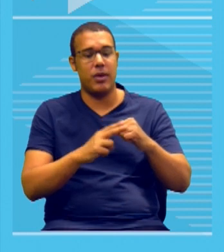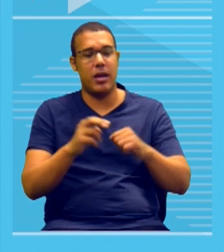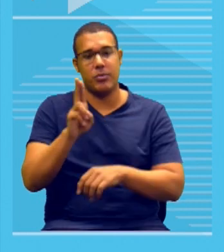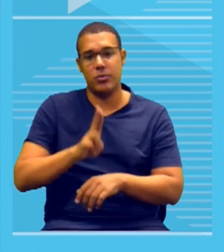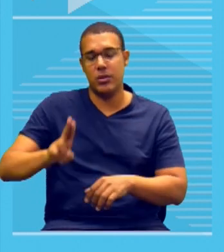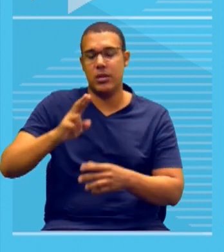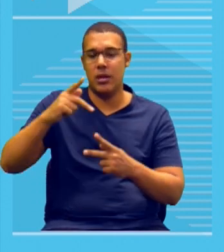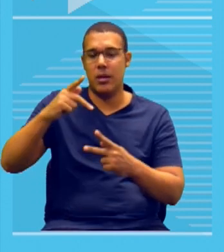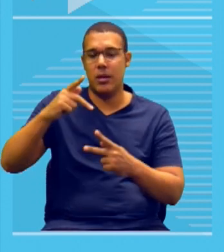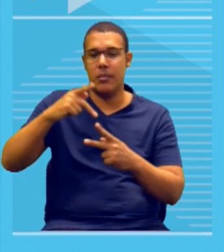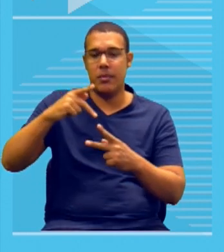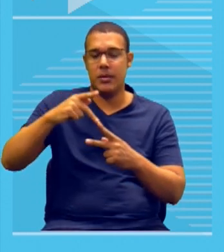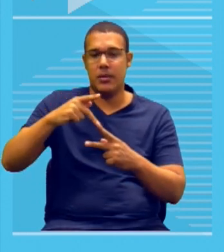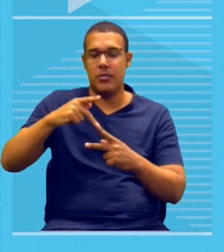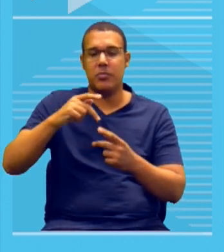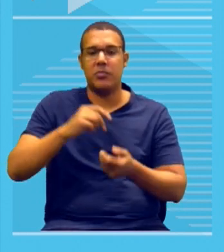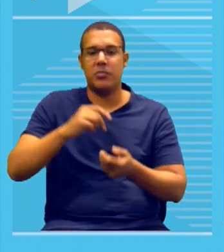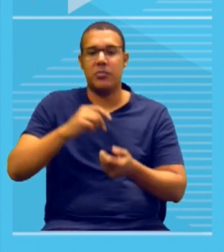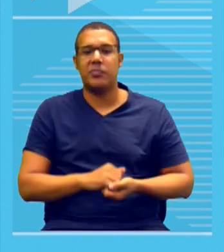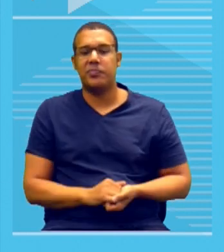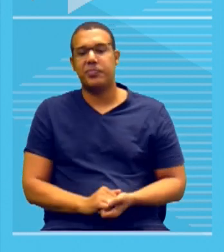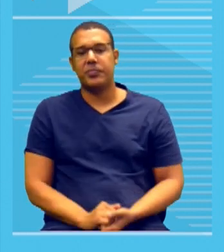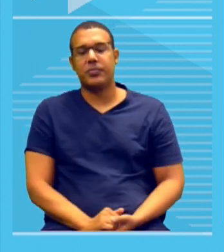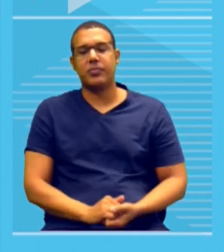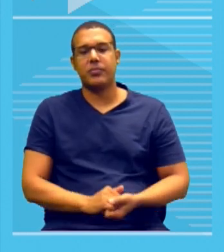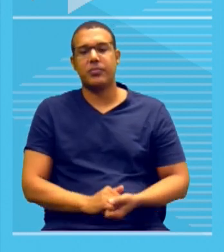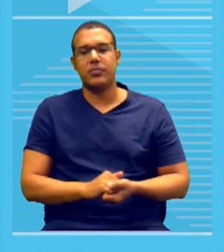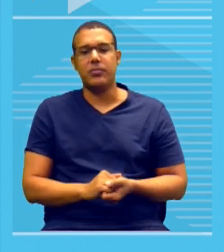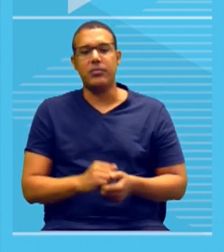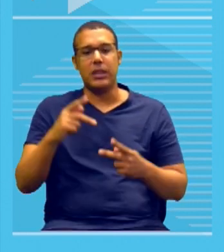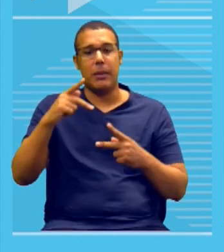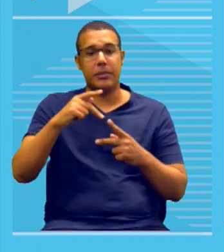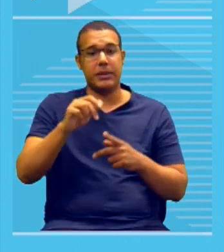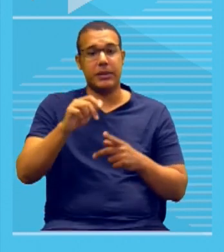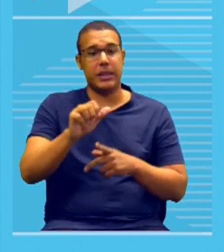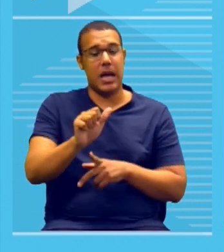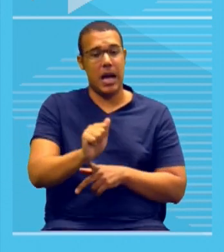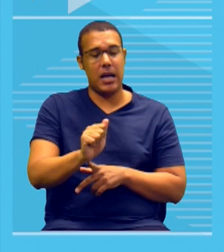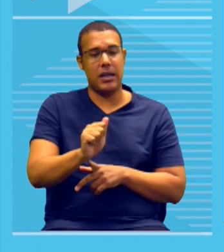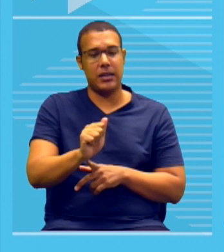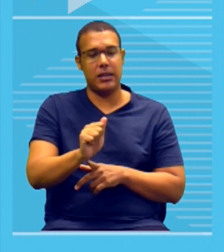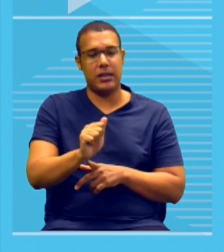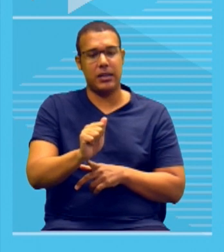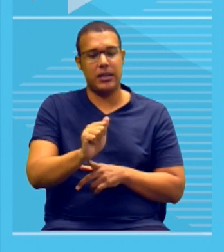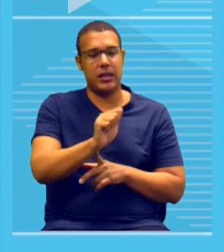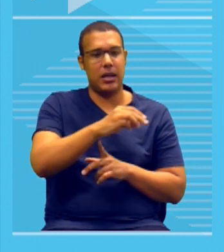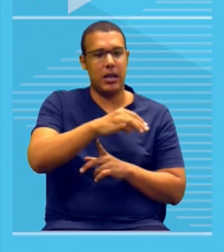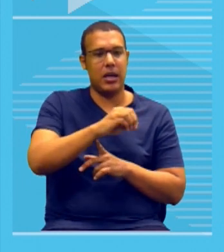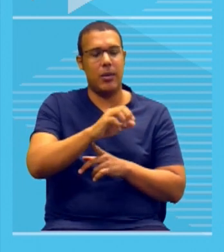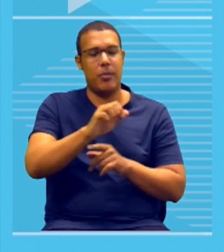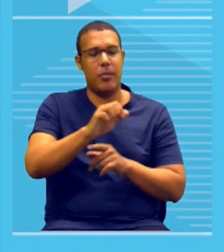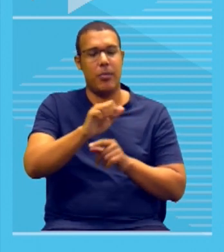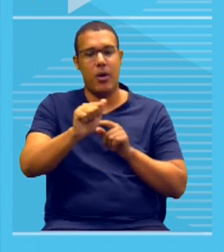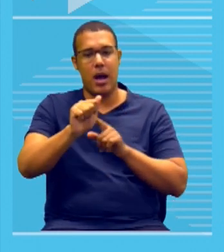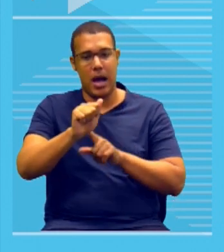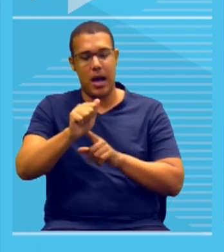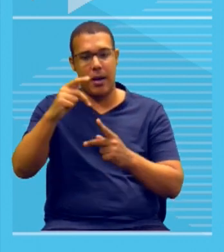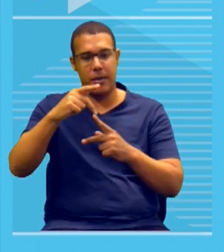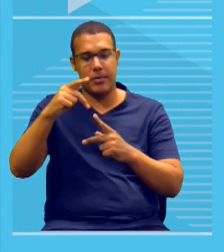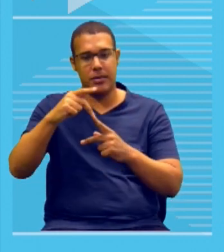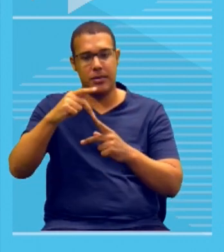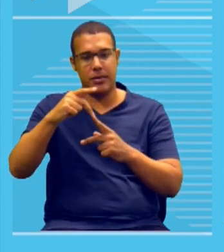preposição da preposição a amo a ti Essa é a